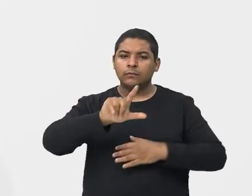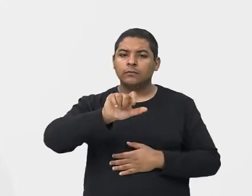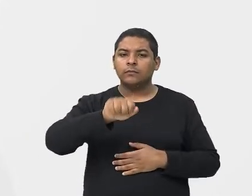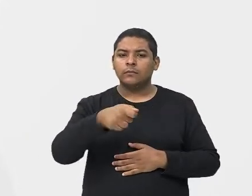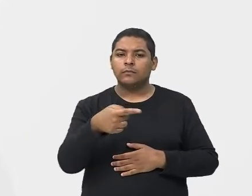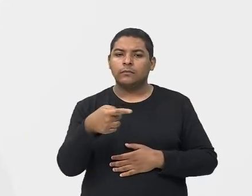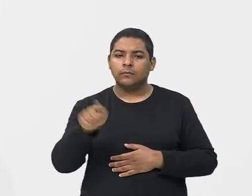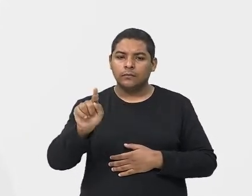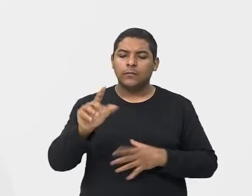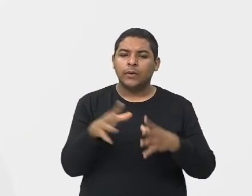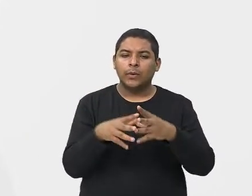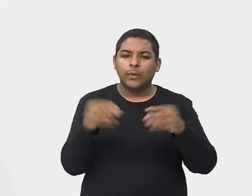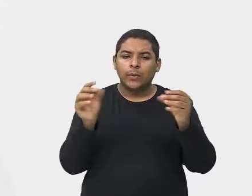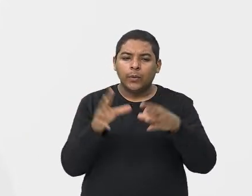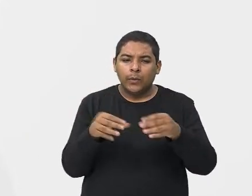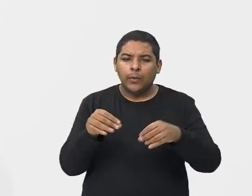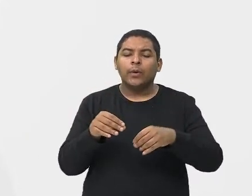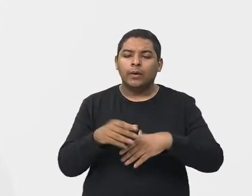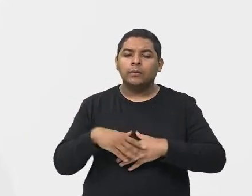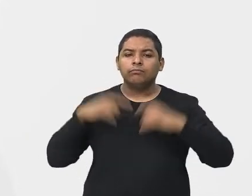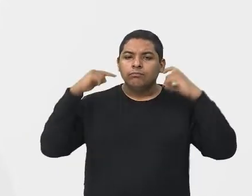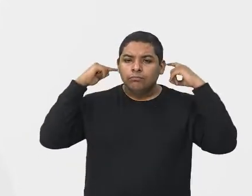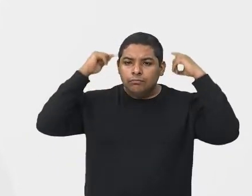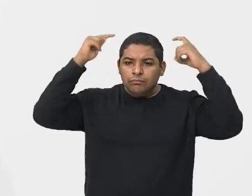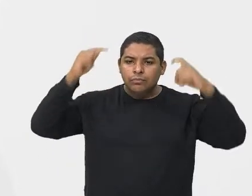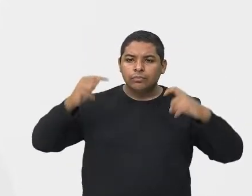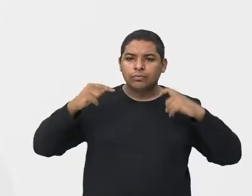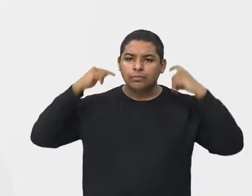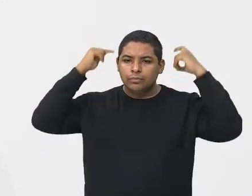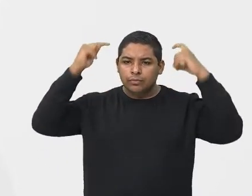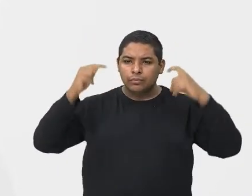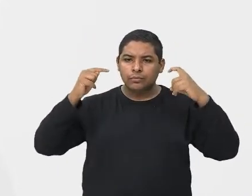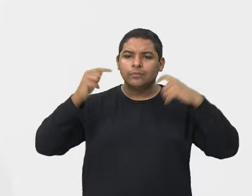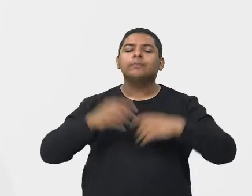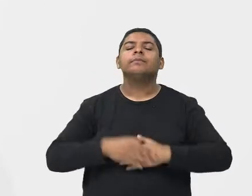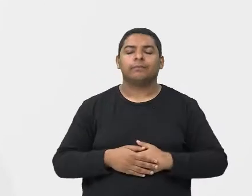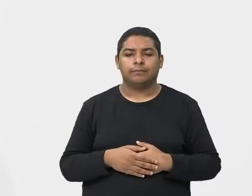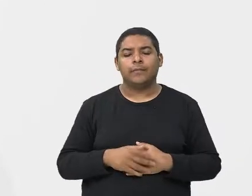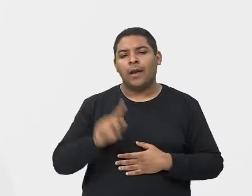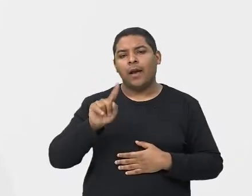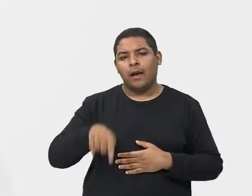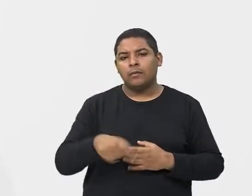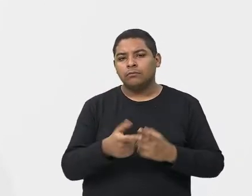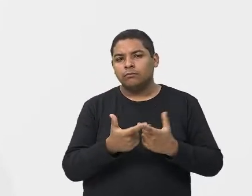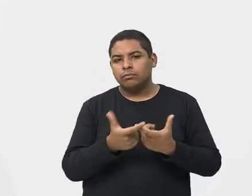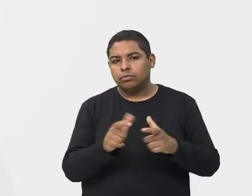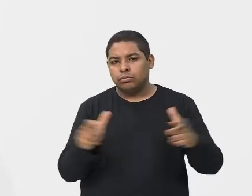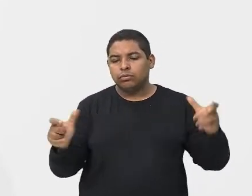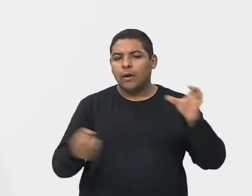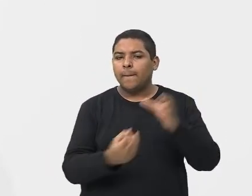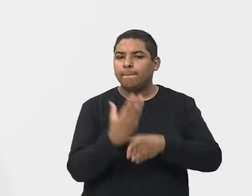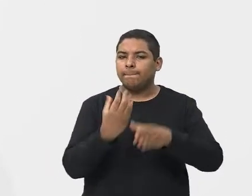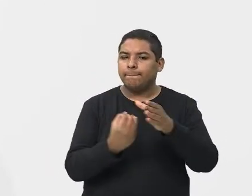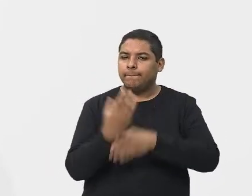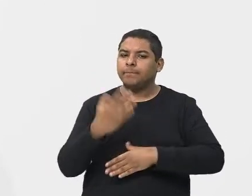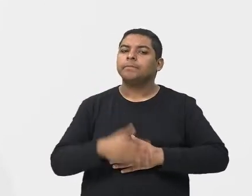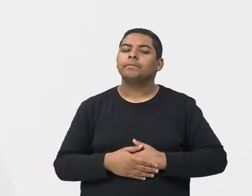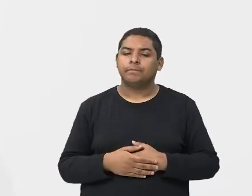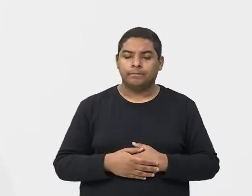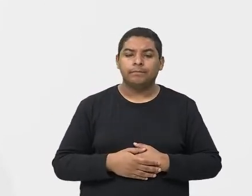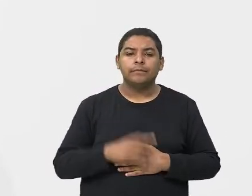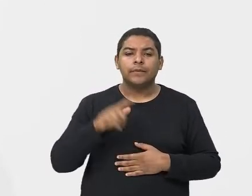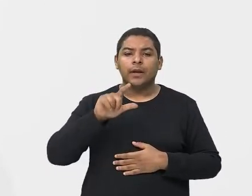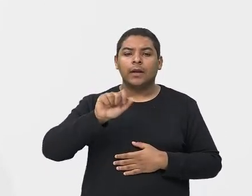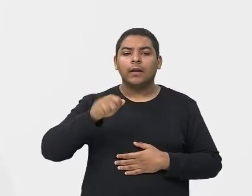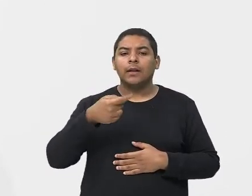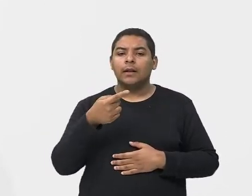Austrália, sendo considerado esse maior rebanho mundial de ovinos, acaba tendo uma produção em larga escala aí com a lã,